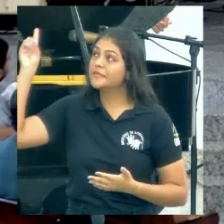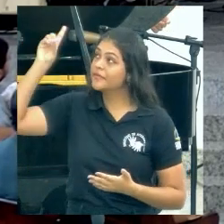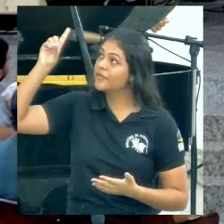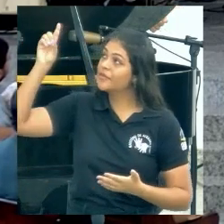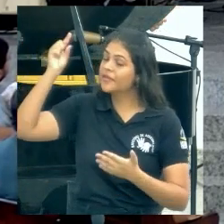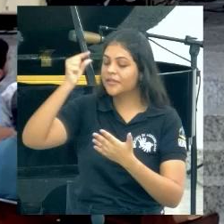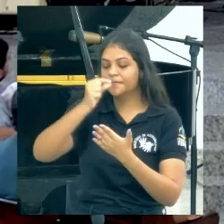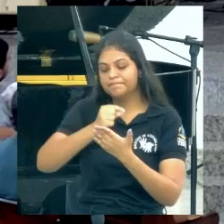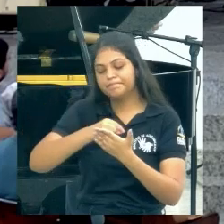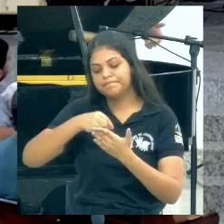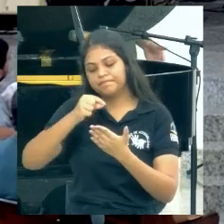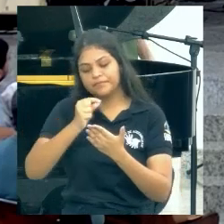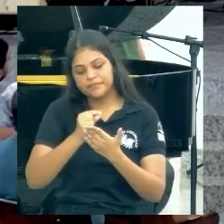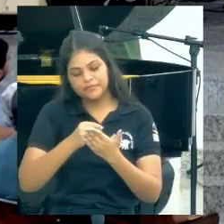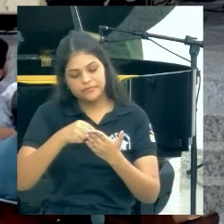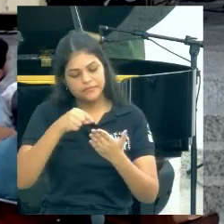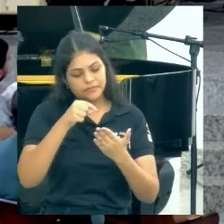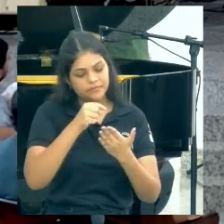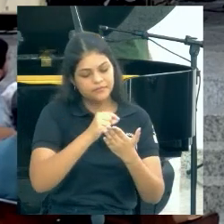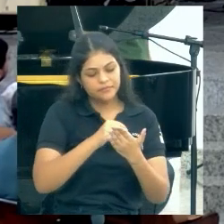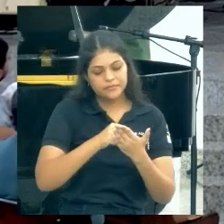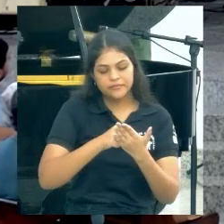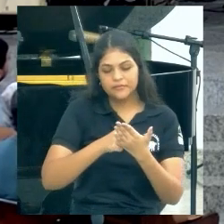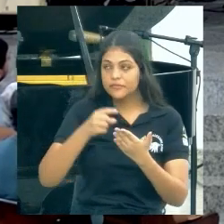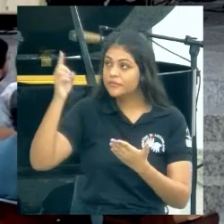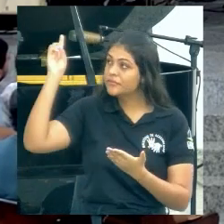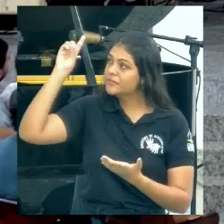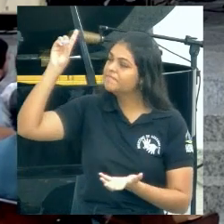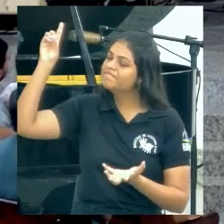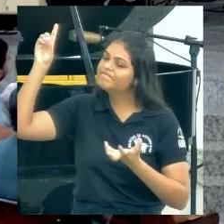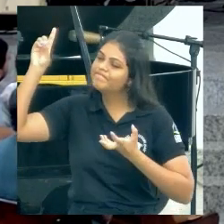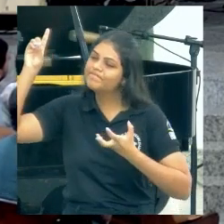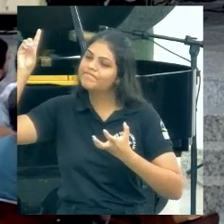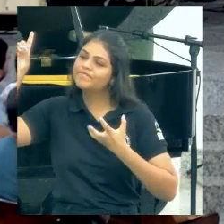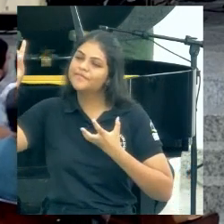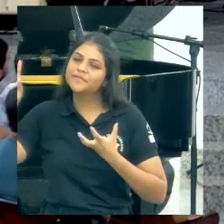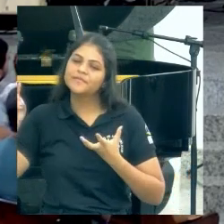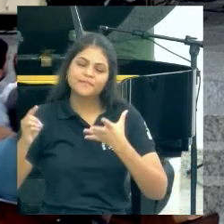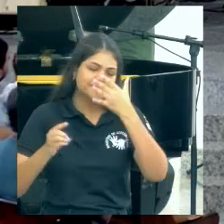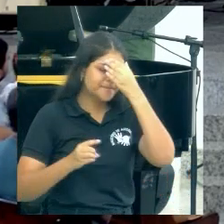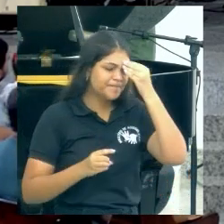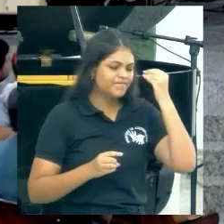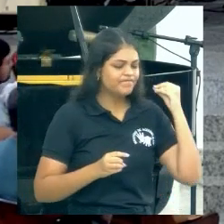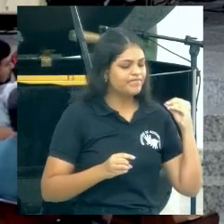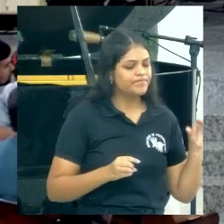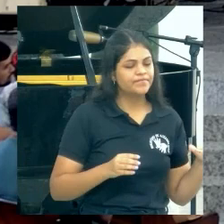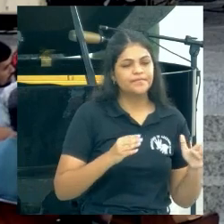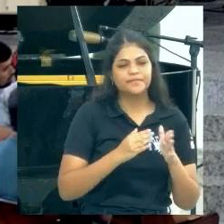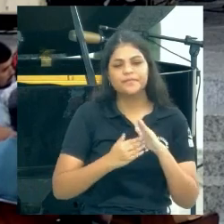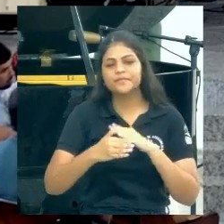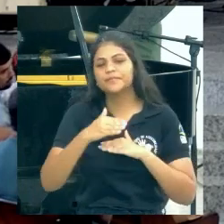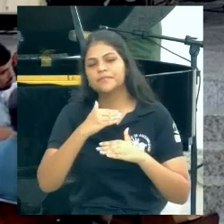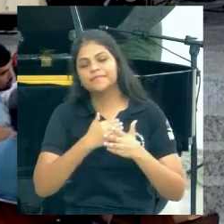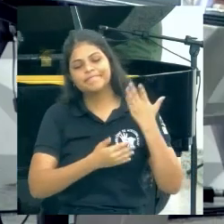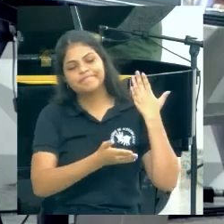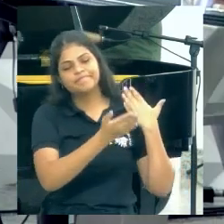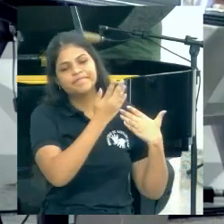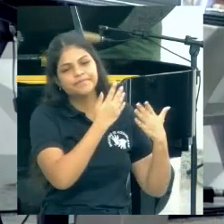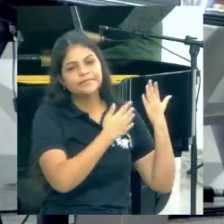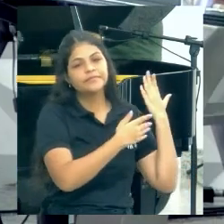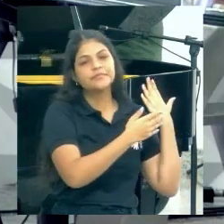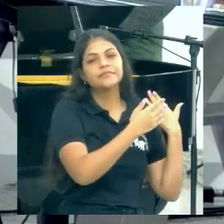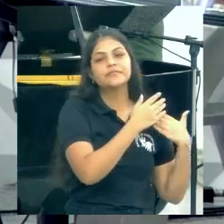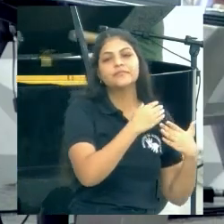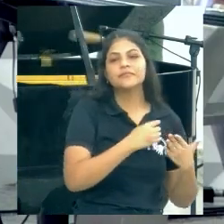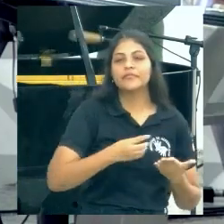essa carta do seu jeito, apaga os meus rascunhos, eu aceito